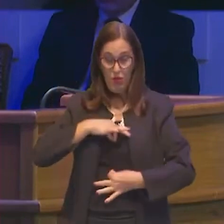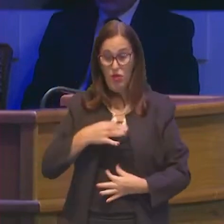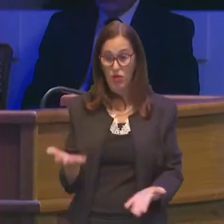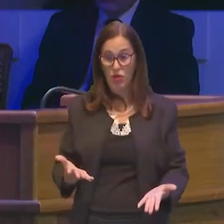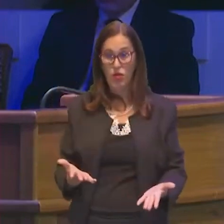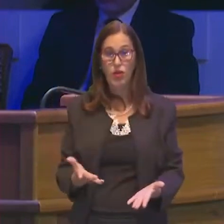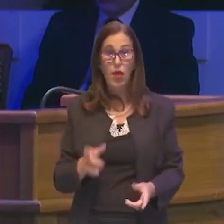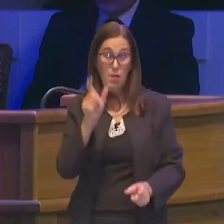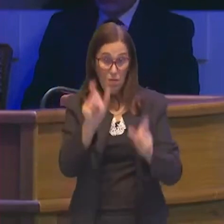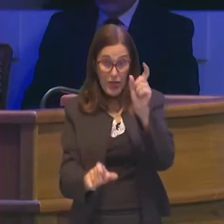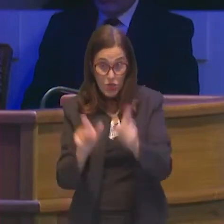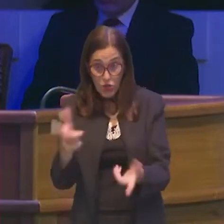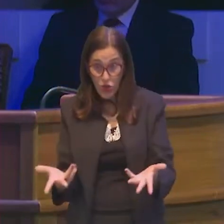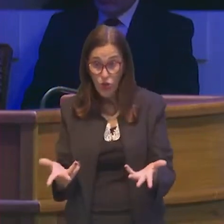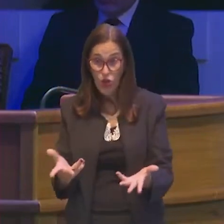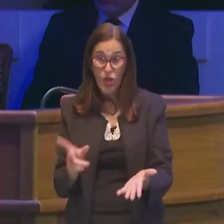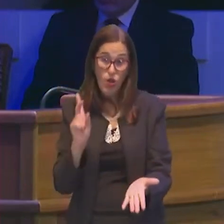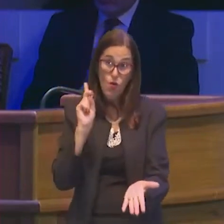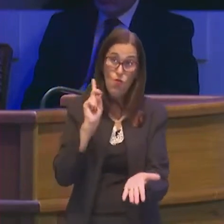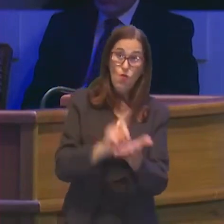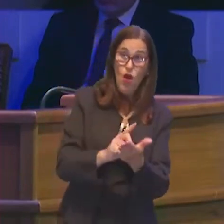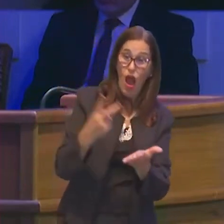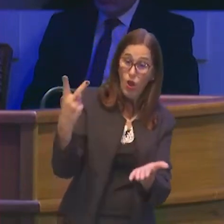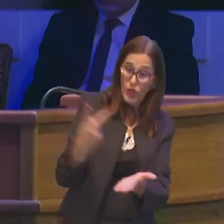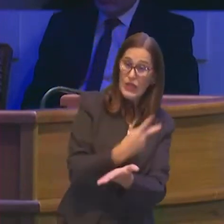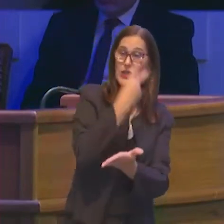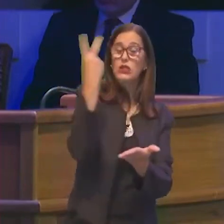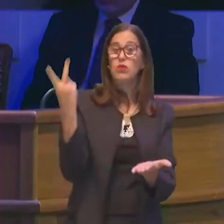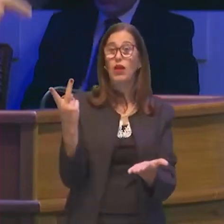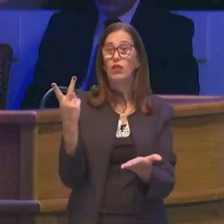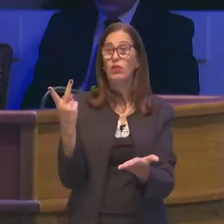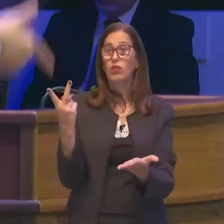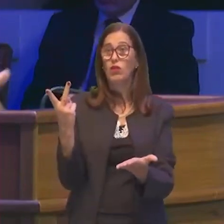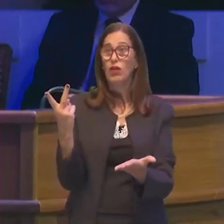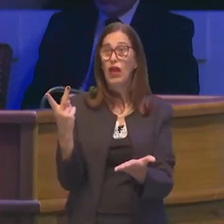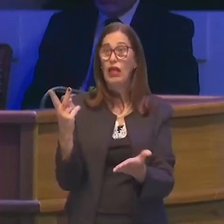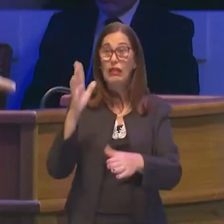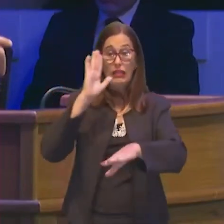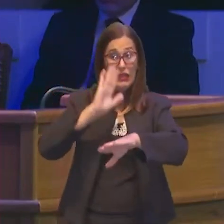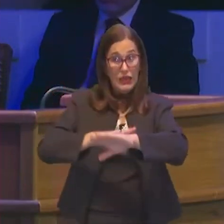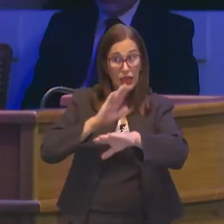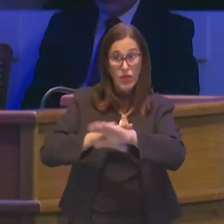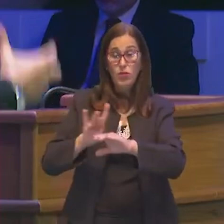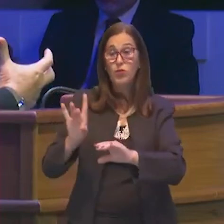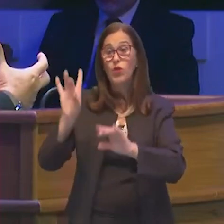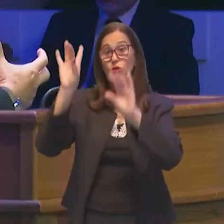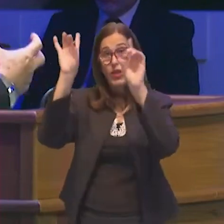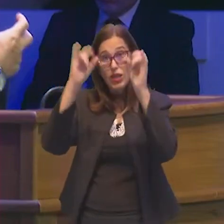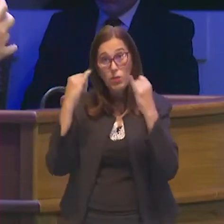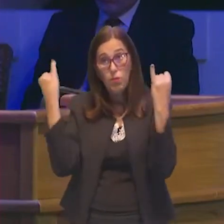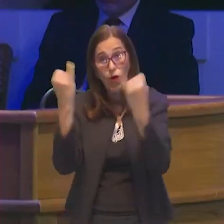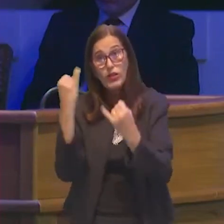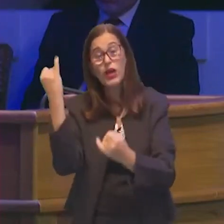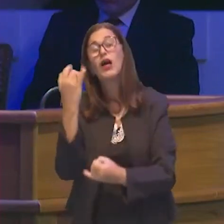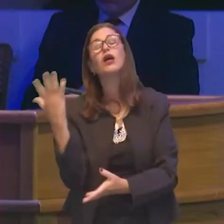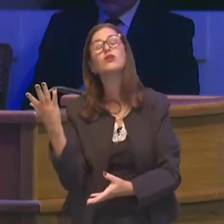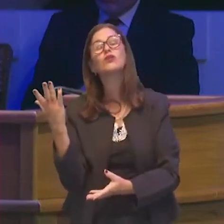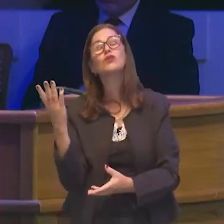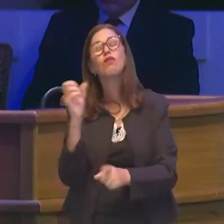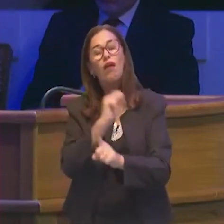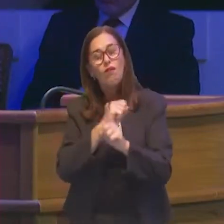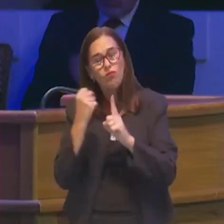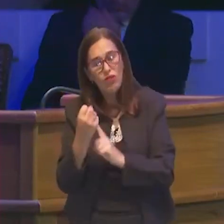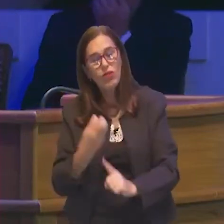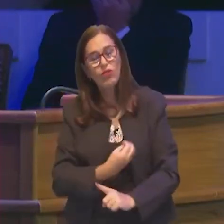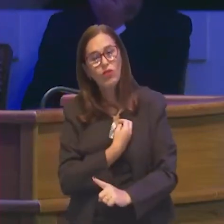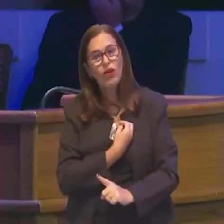inclui pessoas, inclui fatos, inclui acontecimentos, inclui datas importantes, inclui tanta coisa na vida social que nós